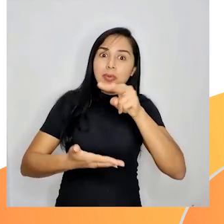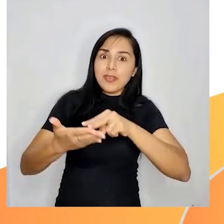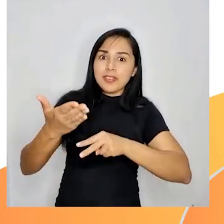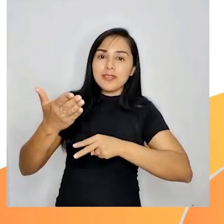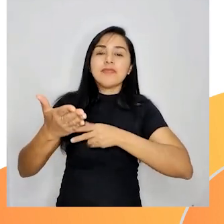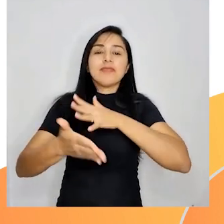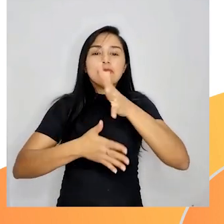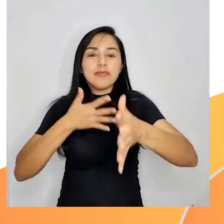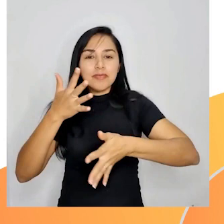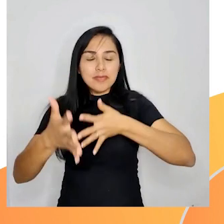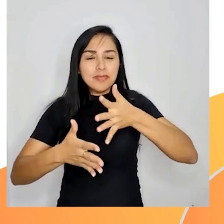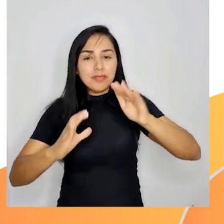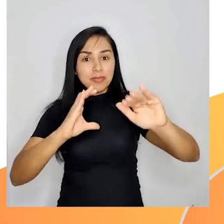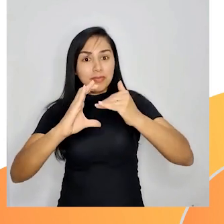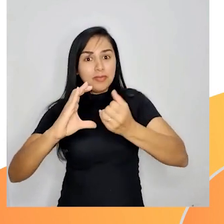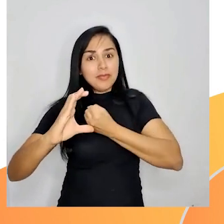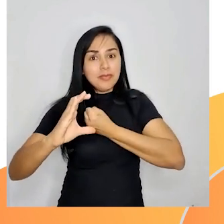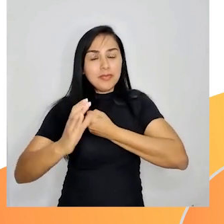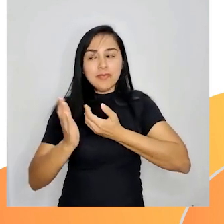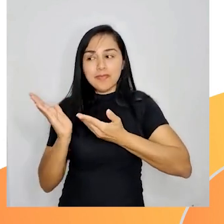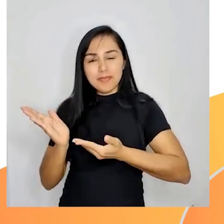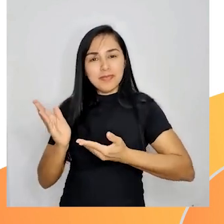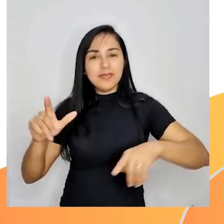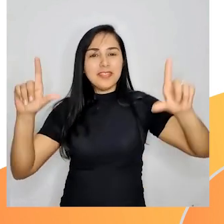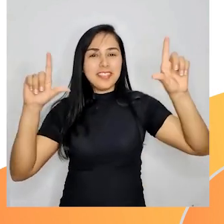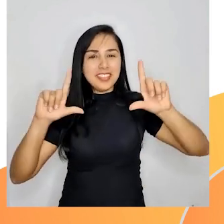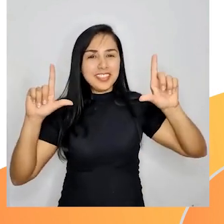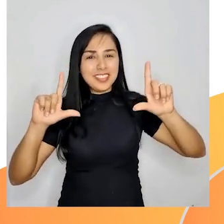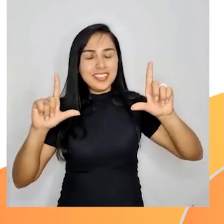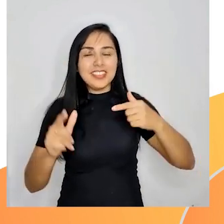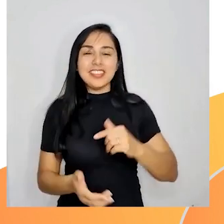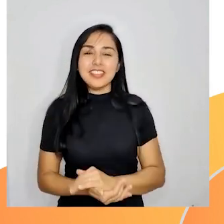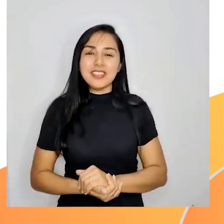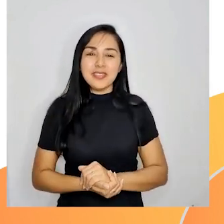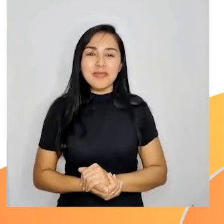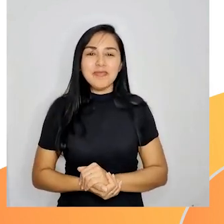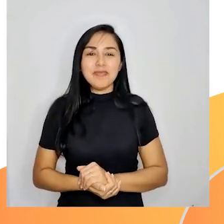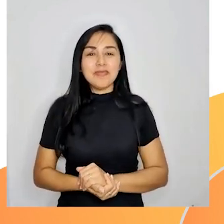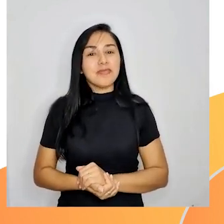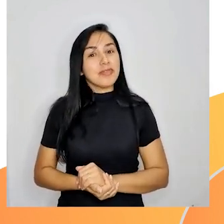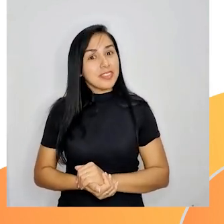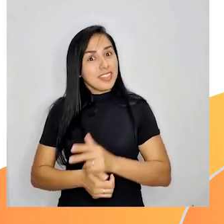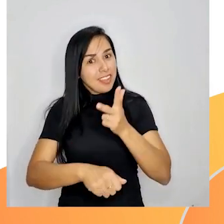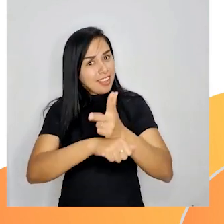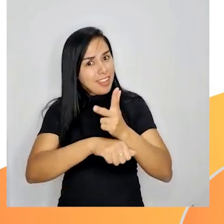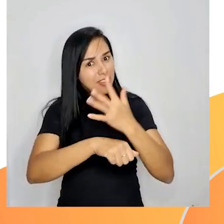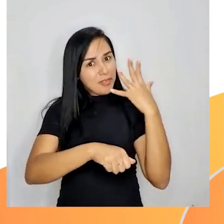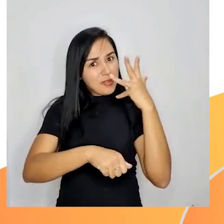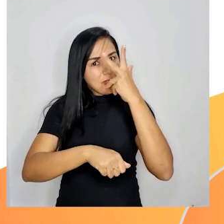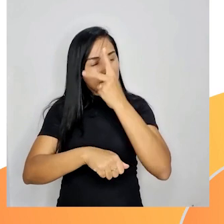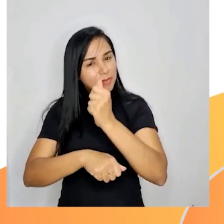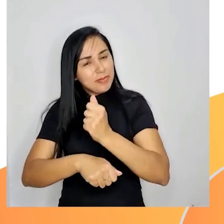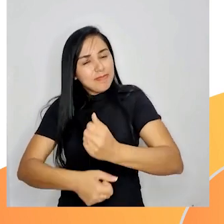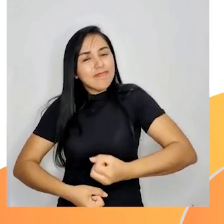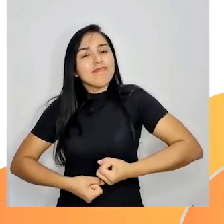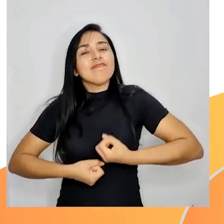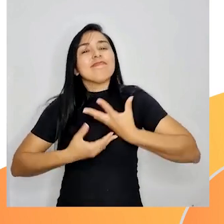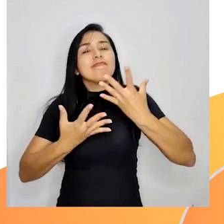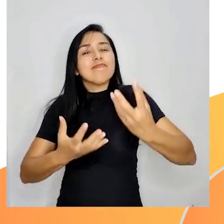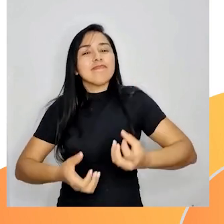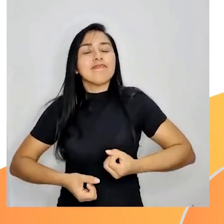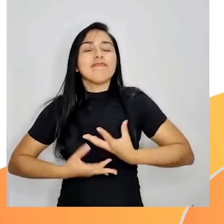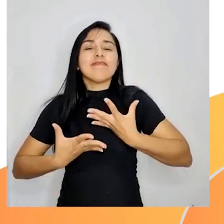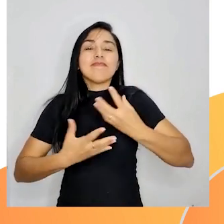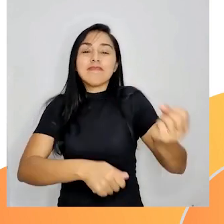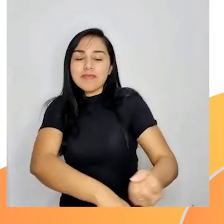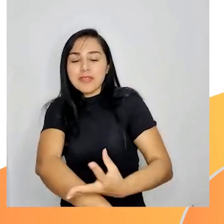telefone que aparecer na sua tela. Vamos fazer bem bonito, com entusiasmo, com